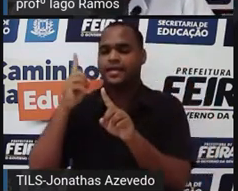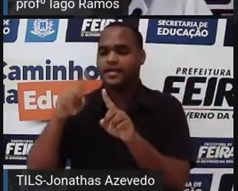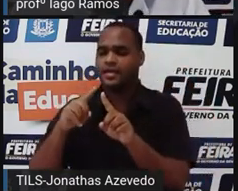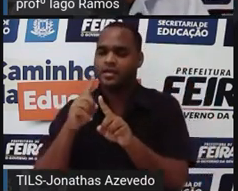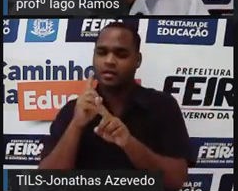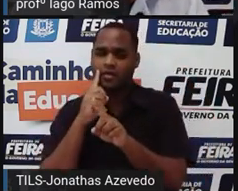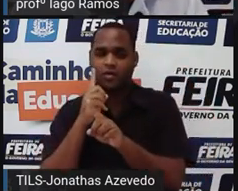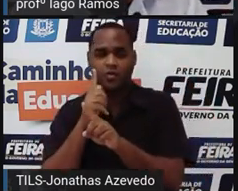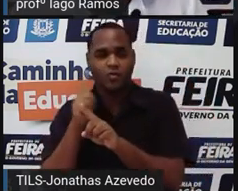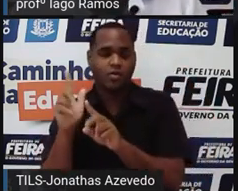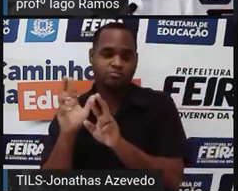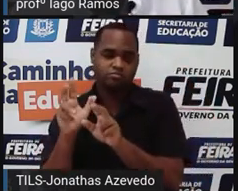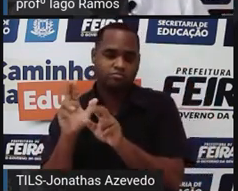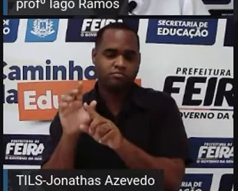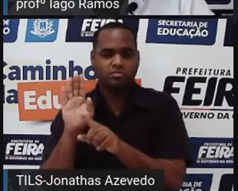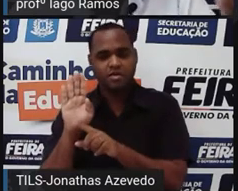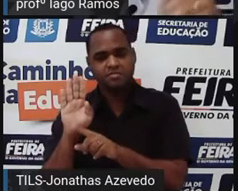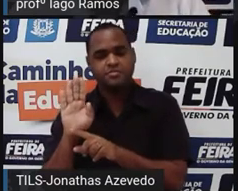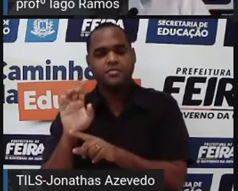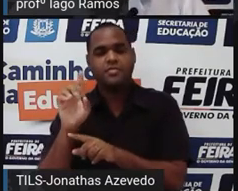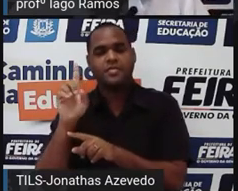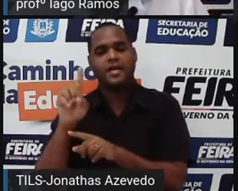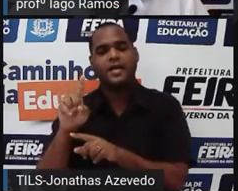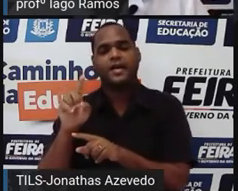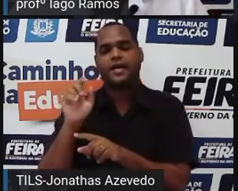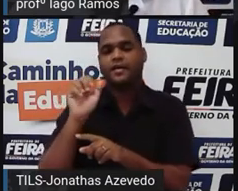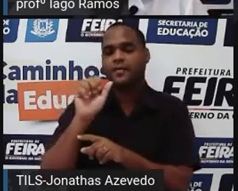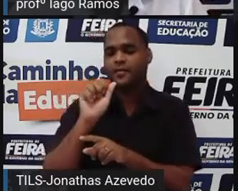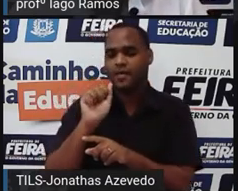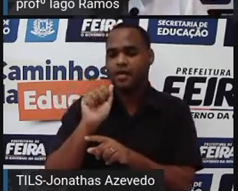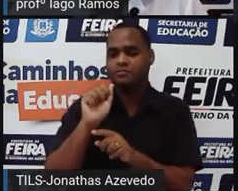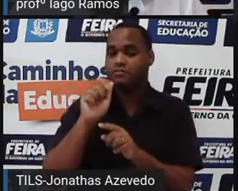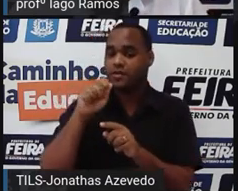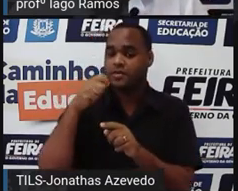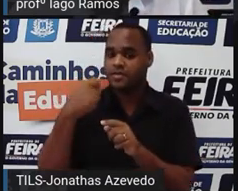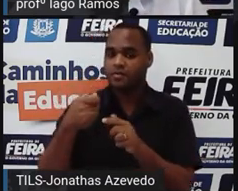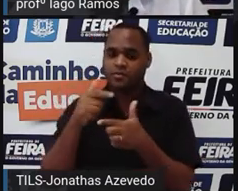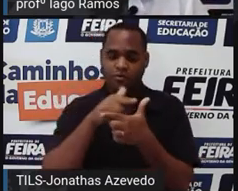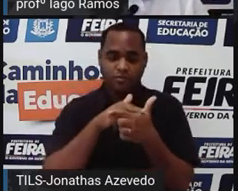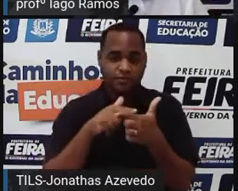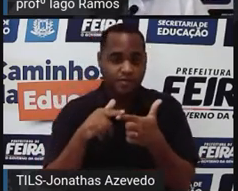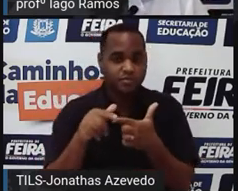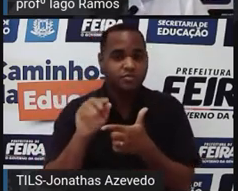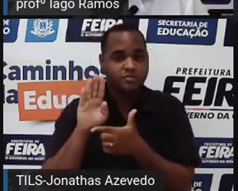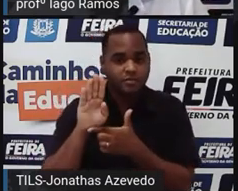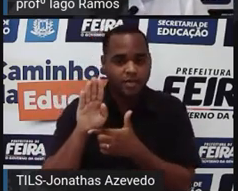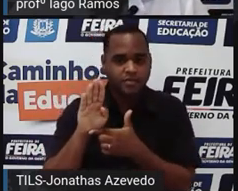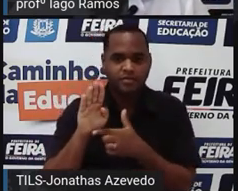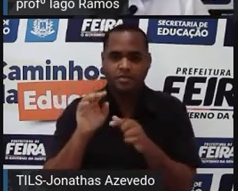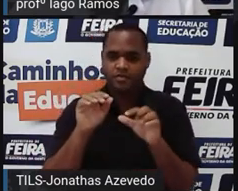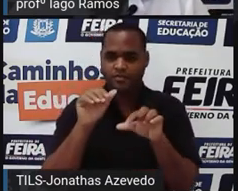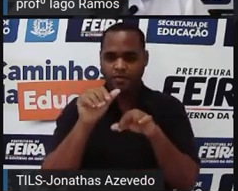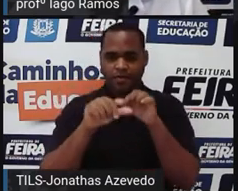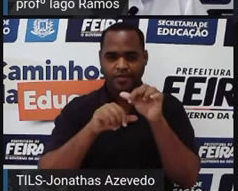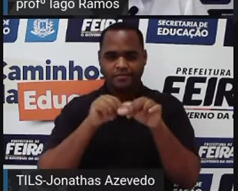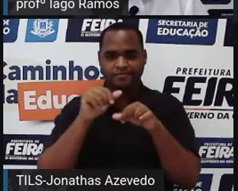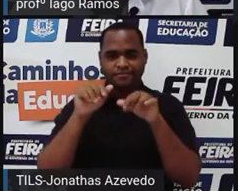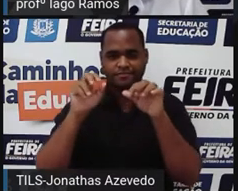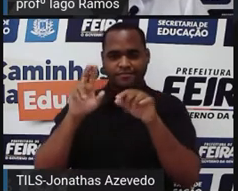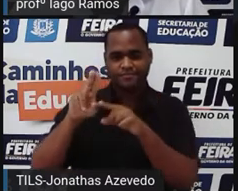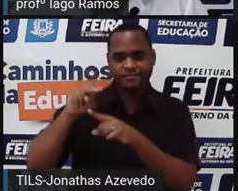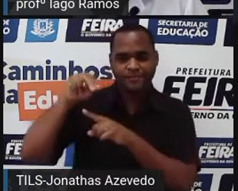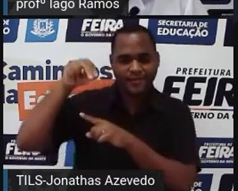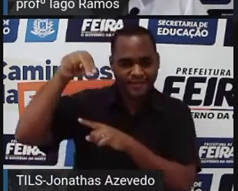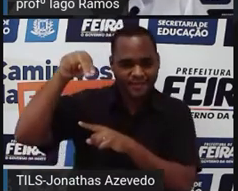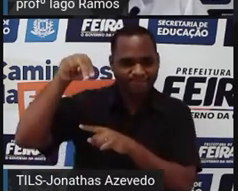uma outra base B, só que o expoente é o mesmo, é o N, tá vendo? Então, para você conseguir calcular isso, você faz.